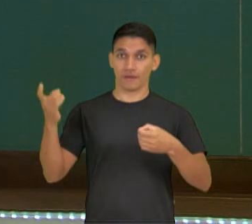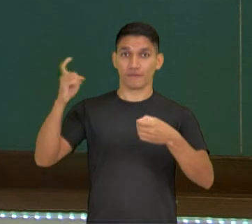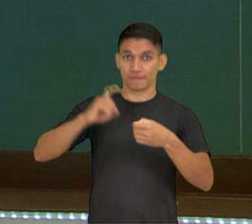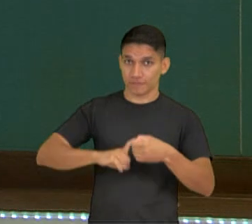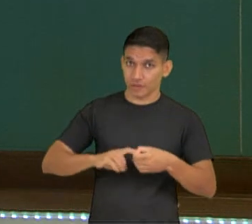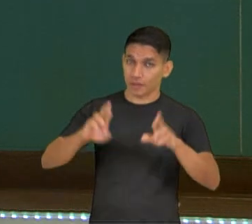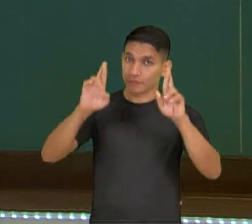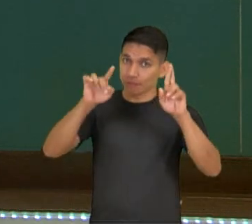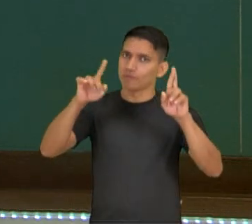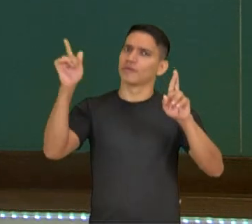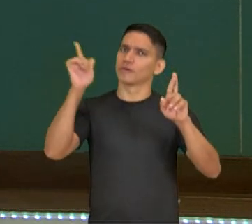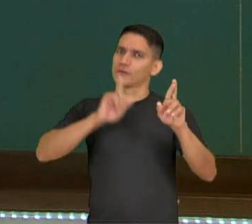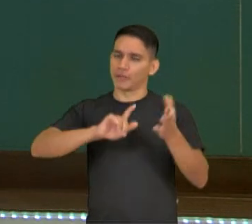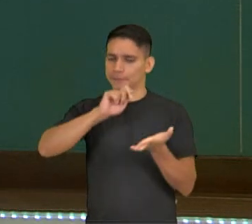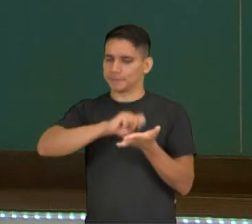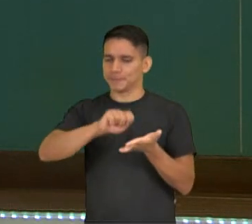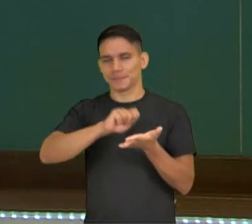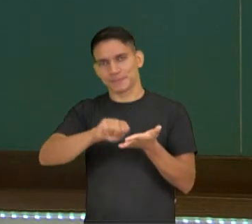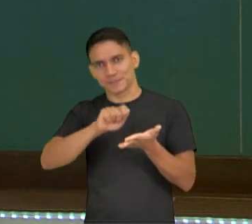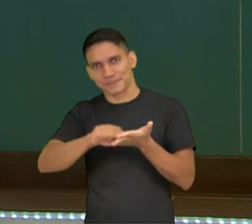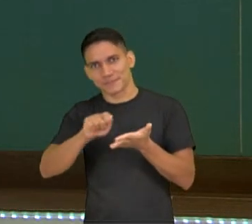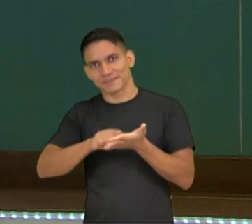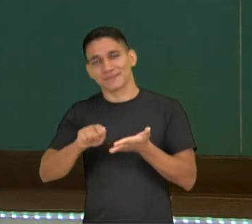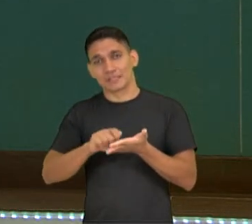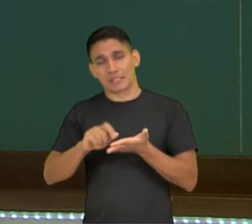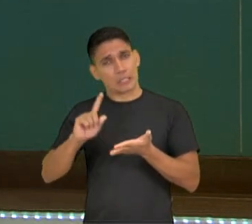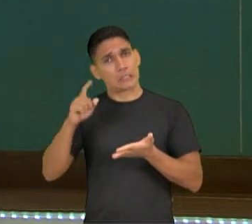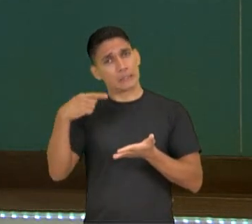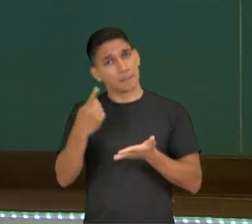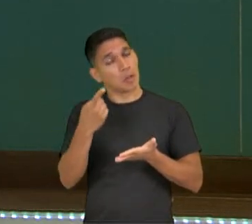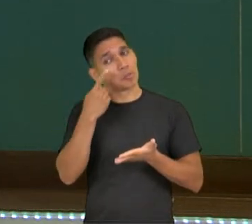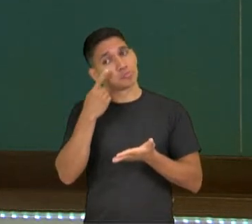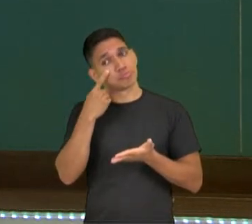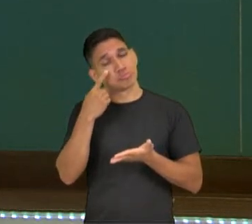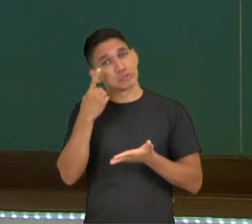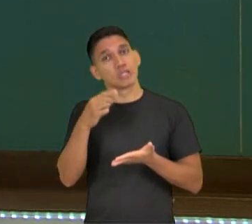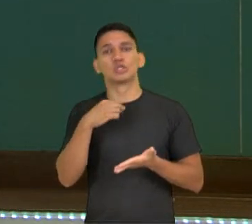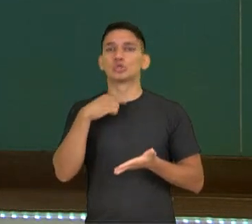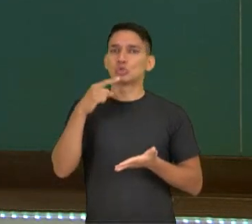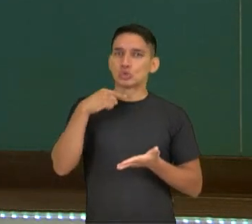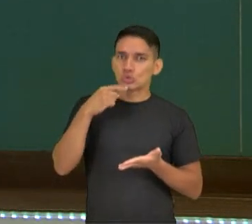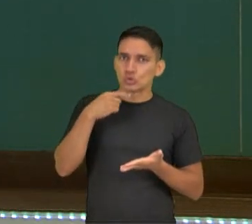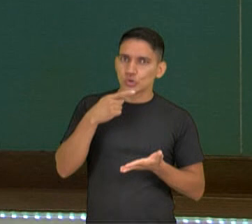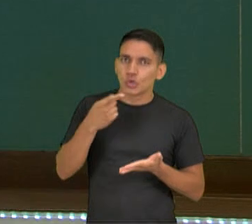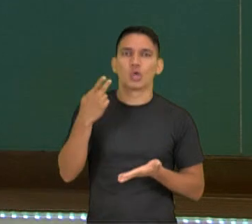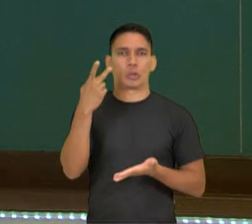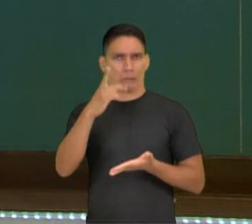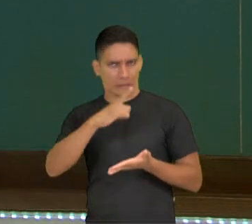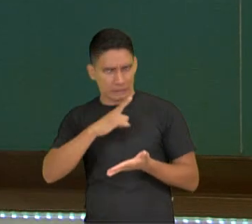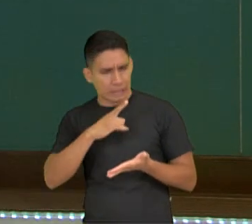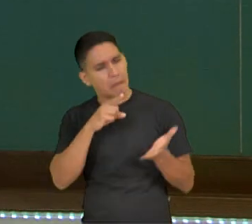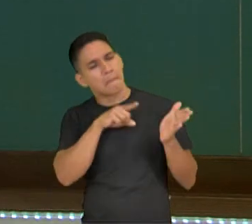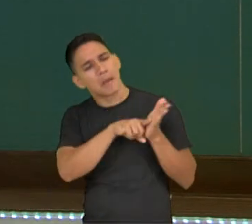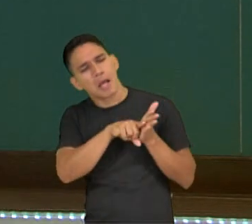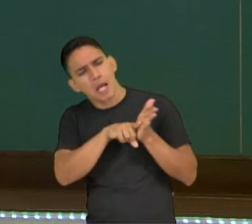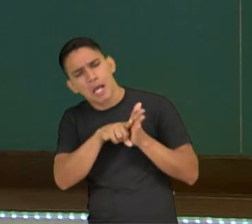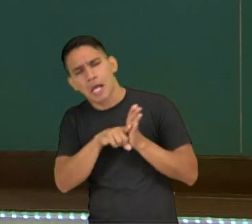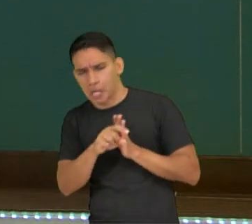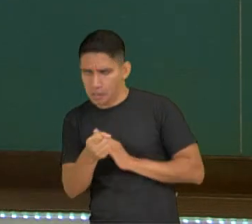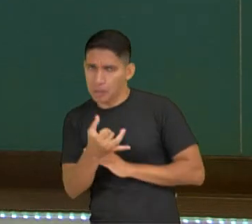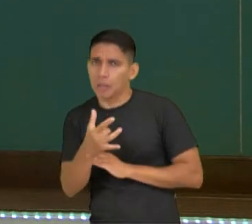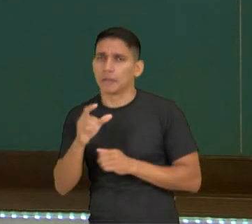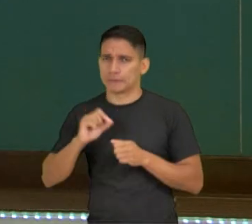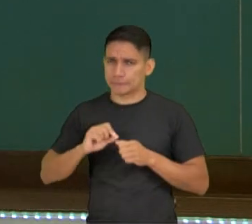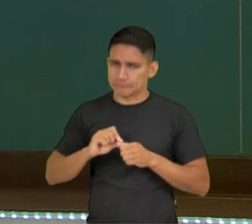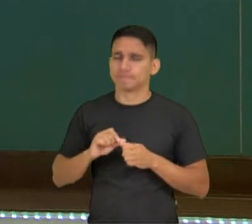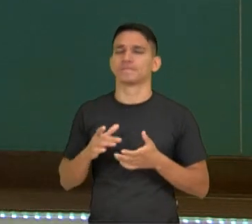Retornamos, espero que você tenha colocado aí e depois você tire as suas dúvidas, né, para pesquise, com pesquisas e tudo